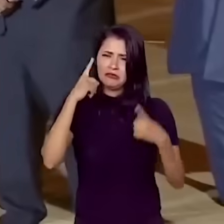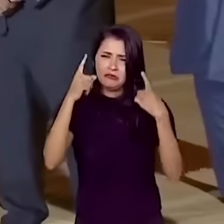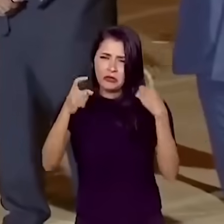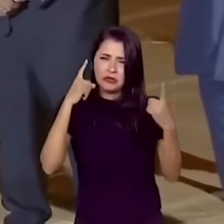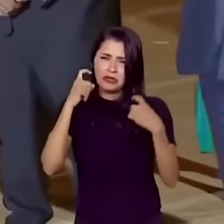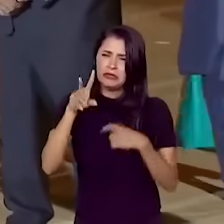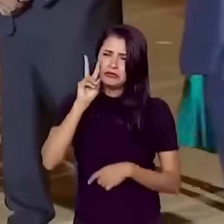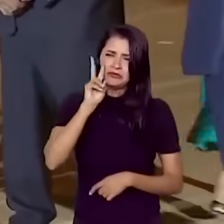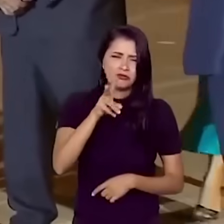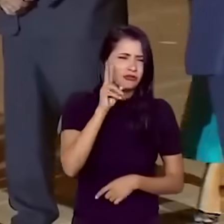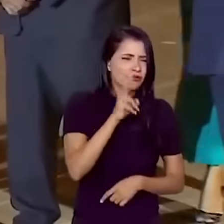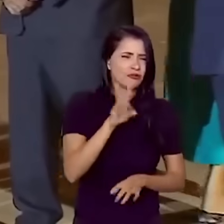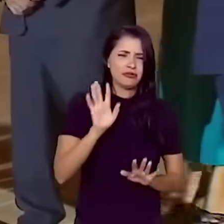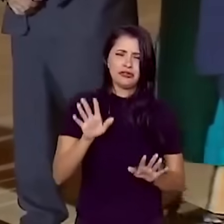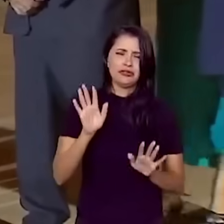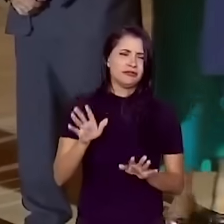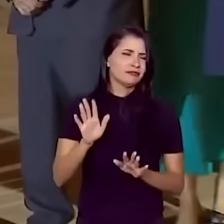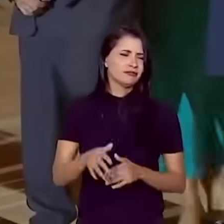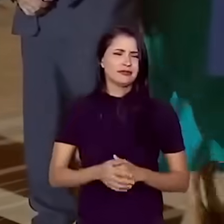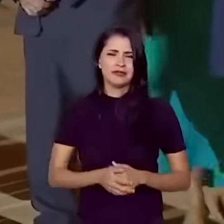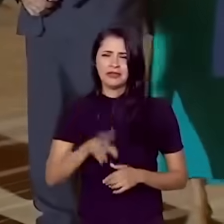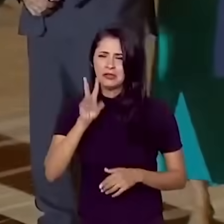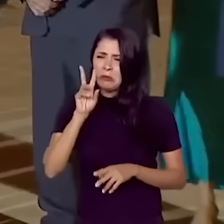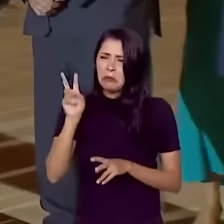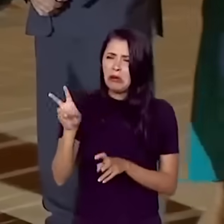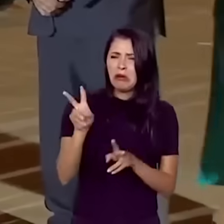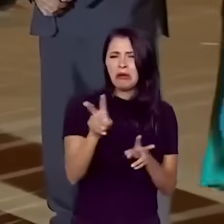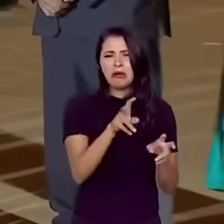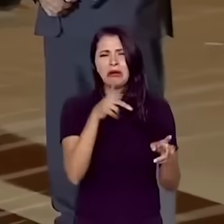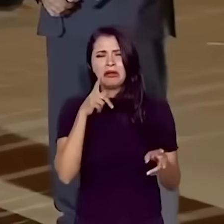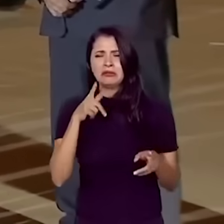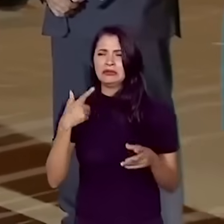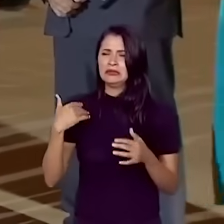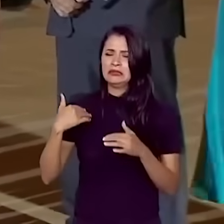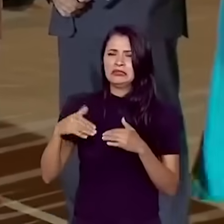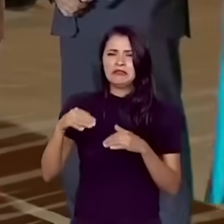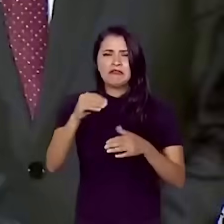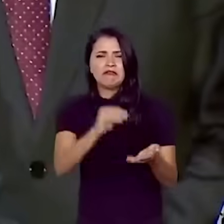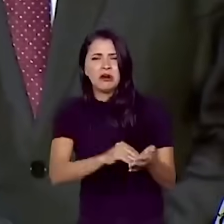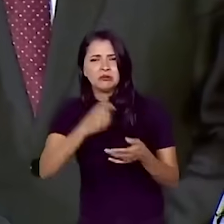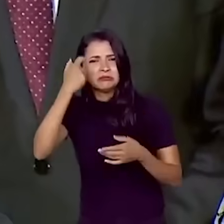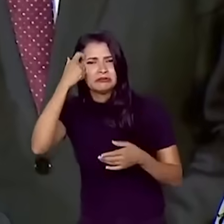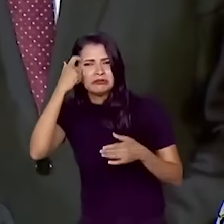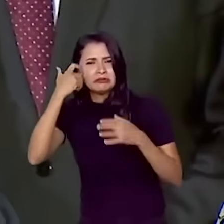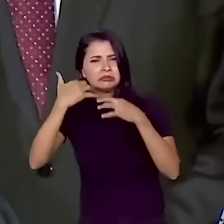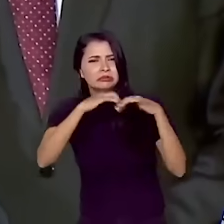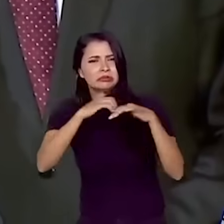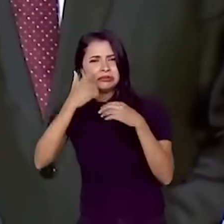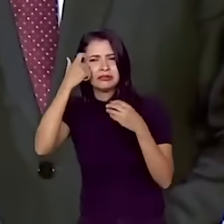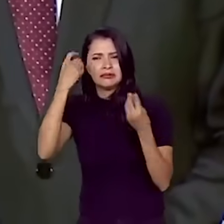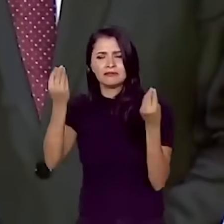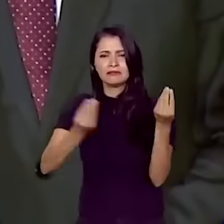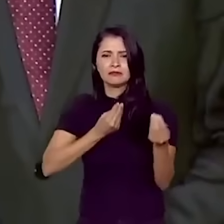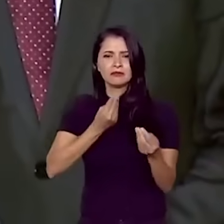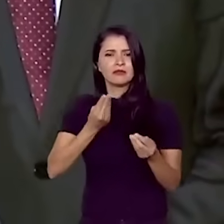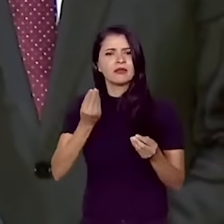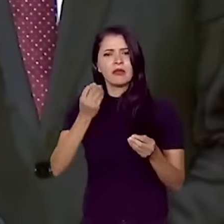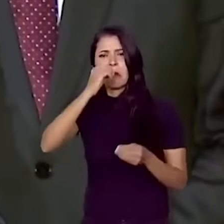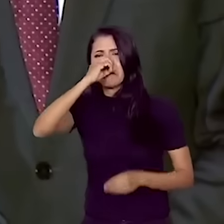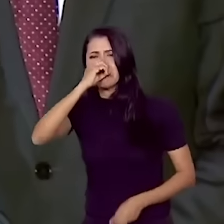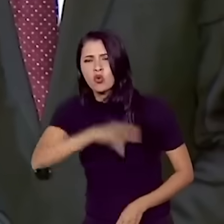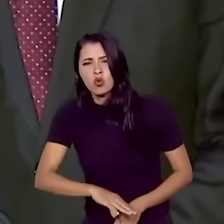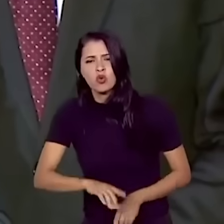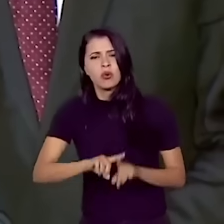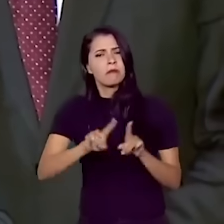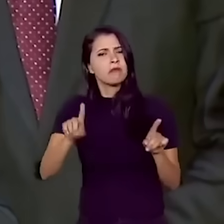vi muita violência, eu já vi muita irracionalidade, mas eu nunca vi,